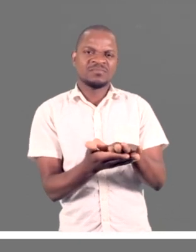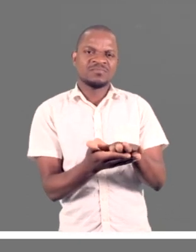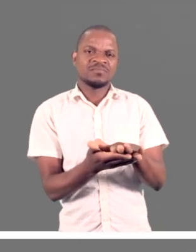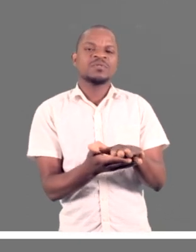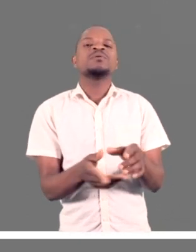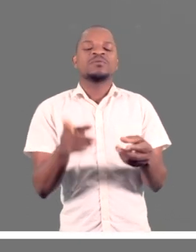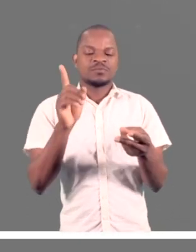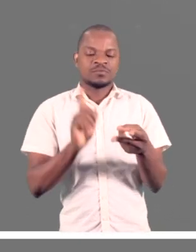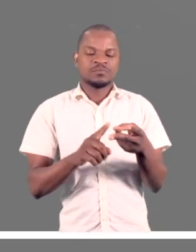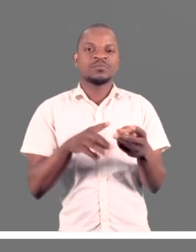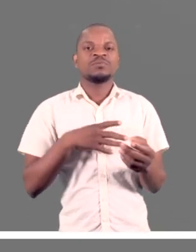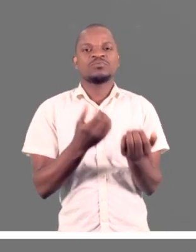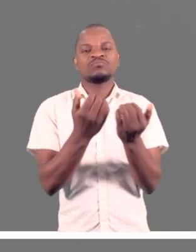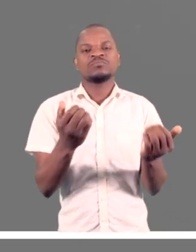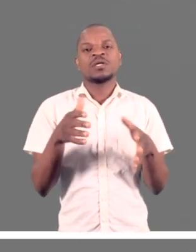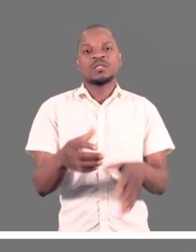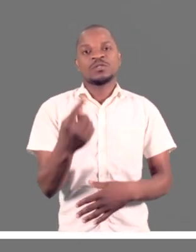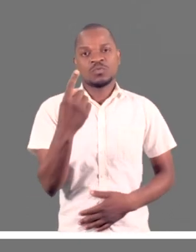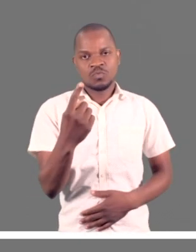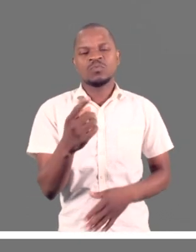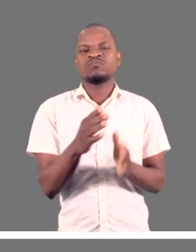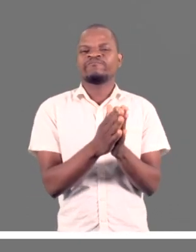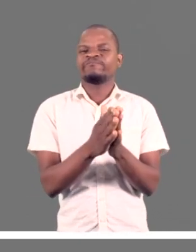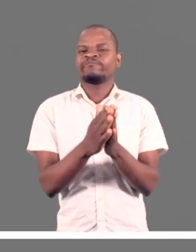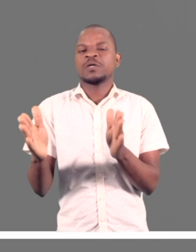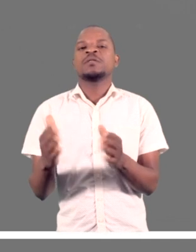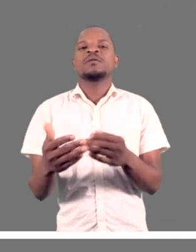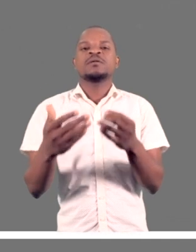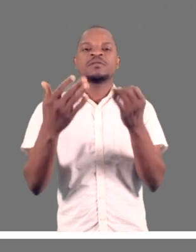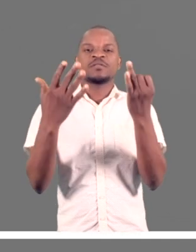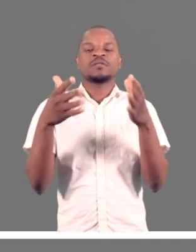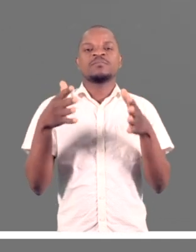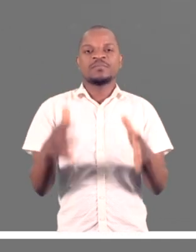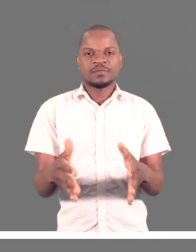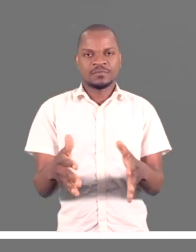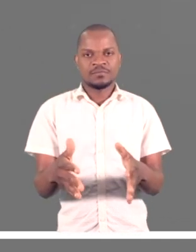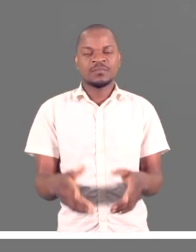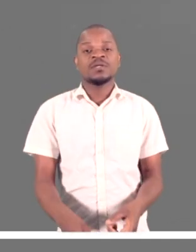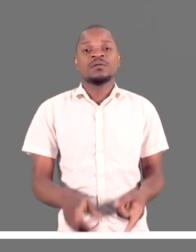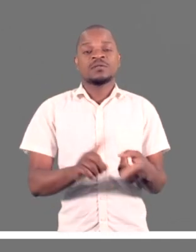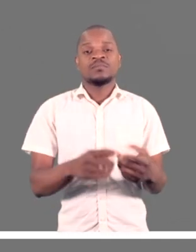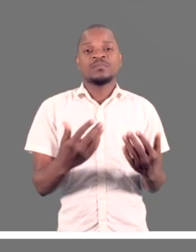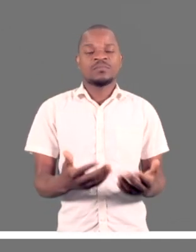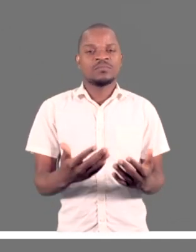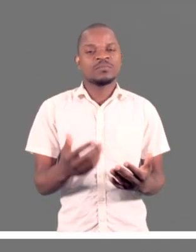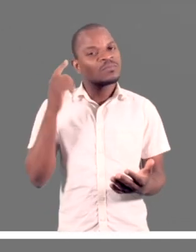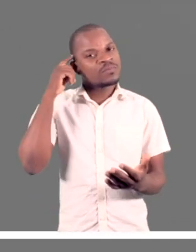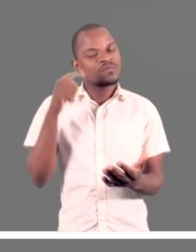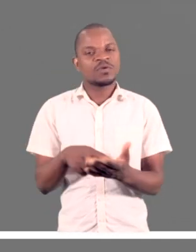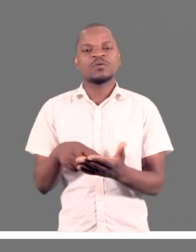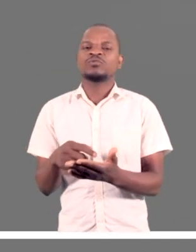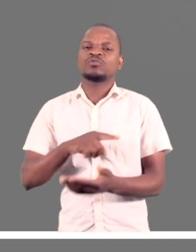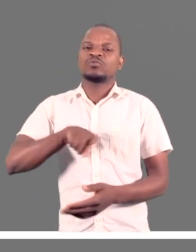primeiro é o dia de infantil que a impressão de Infância e da primeira segunda a distância clássico então neste momento